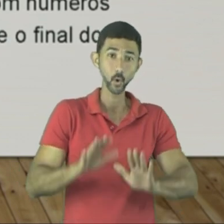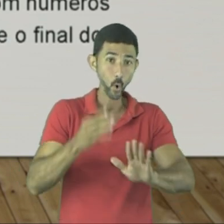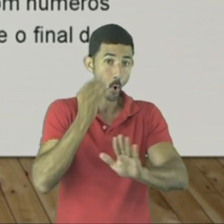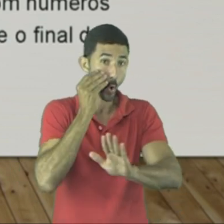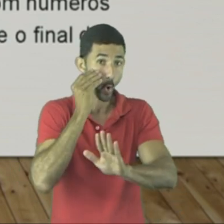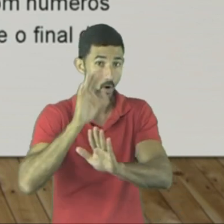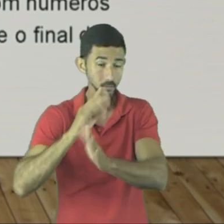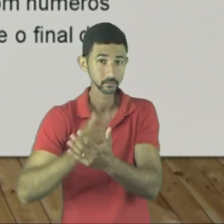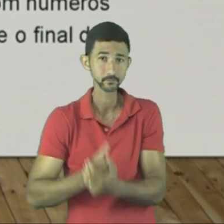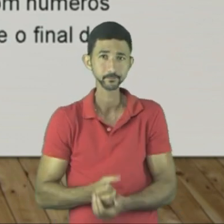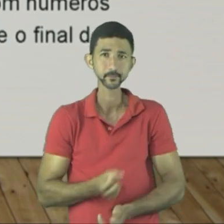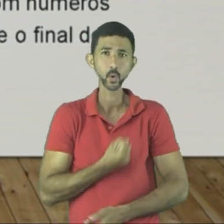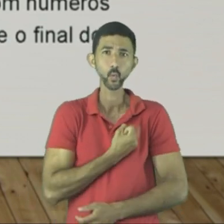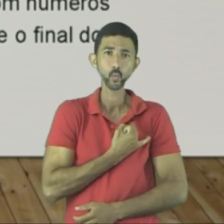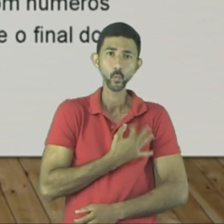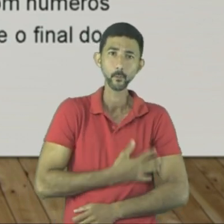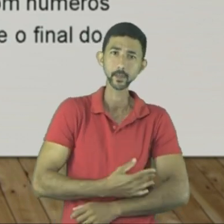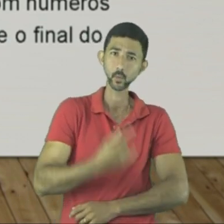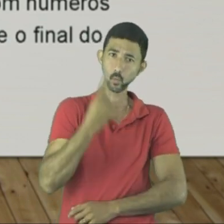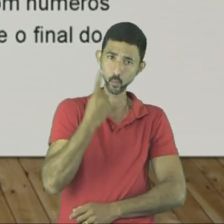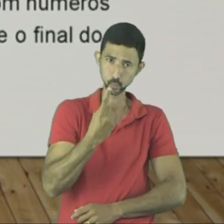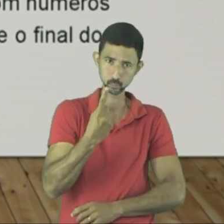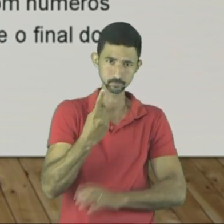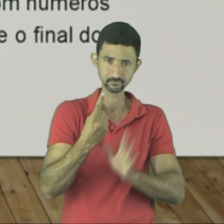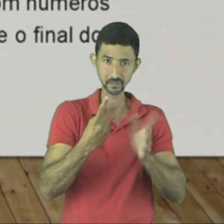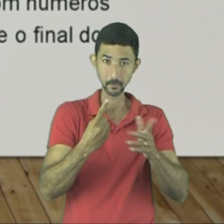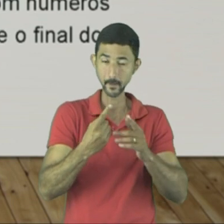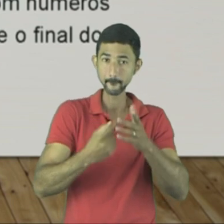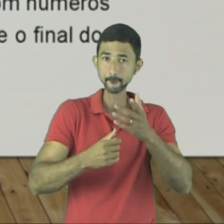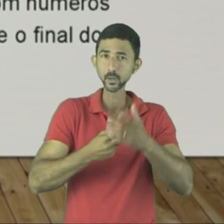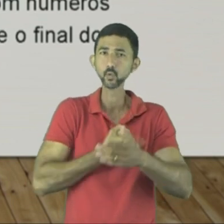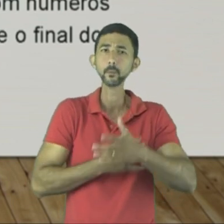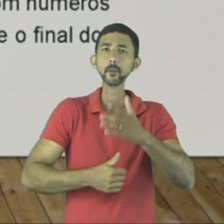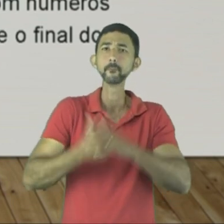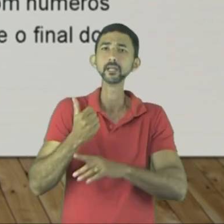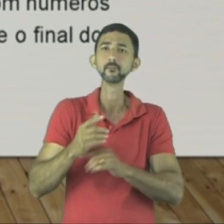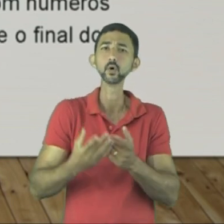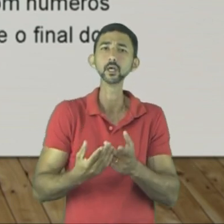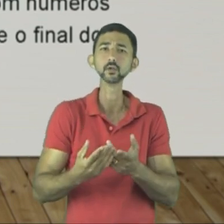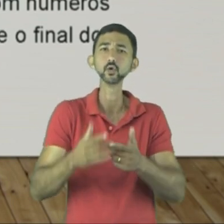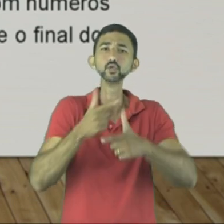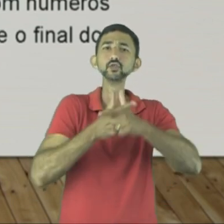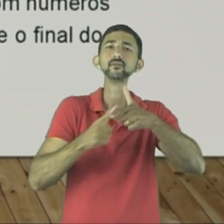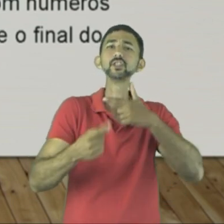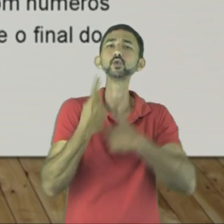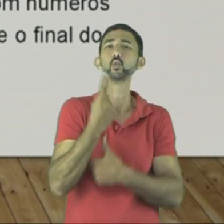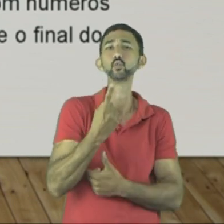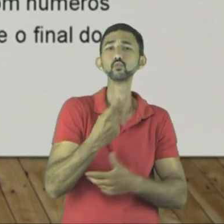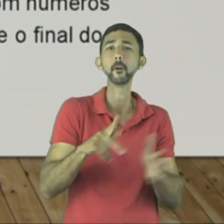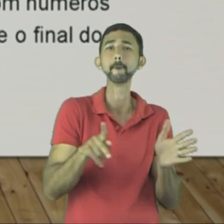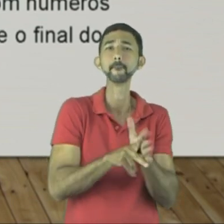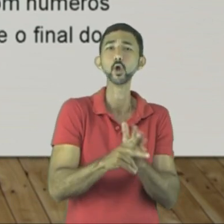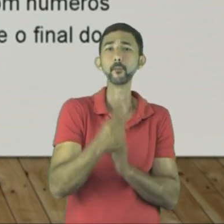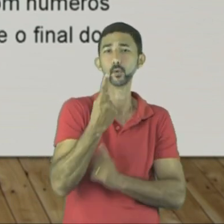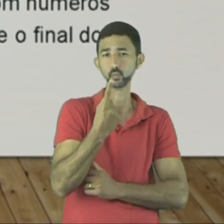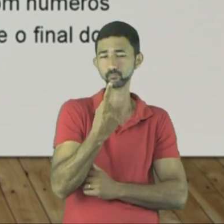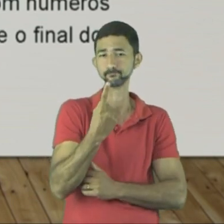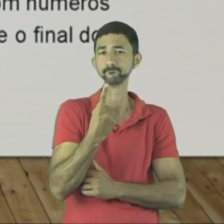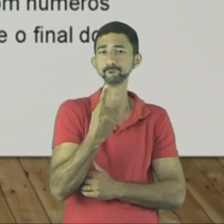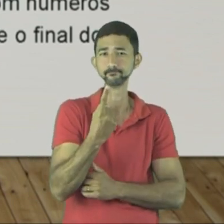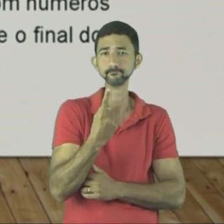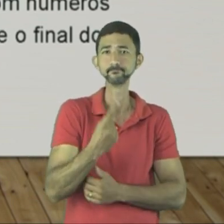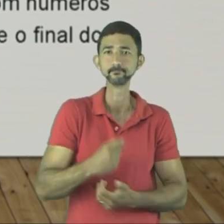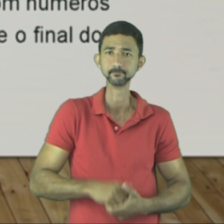só que interessante. O número 1 não é um número primo, pois ele tem apenas um divisor. Quem é esse divisor? Ele